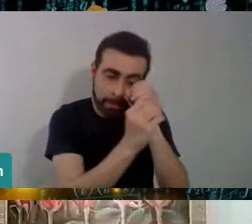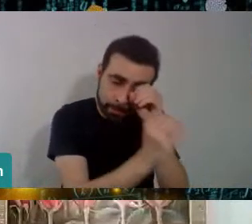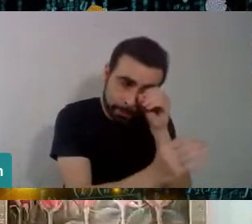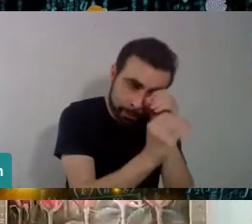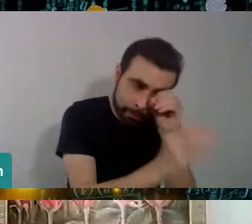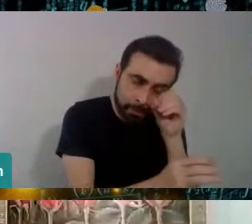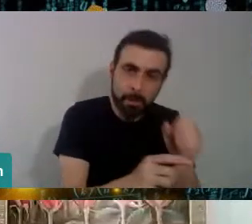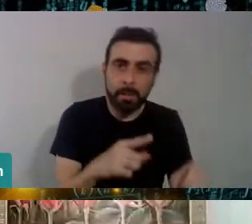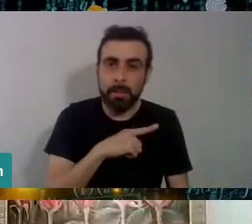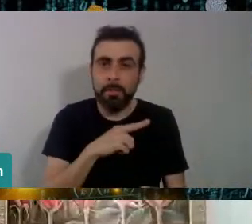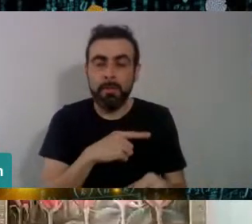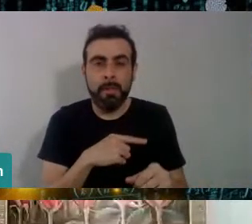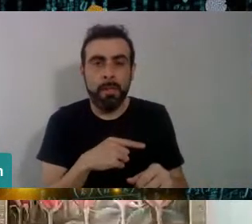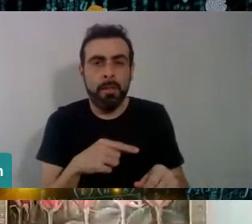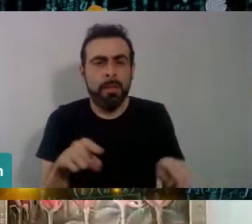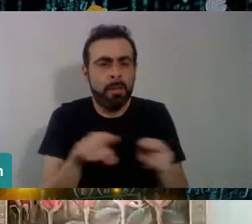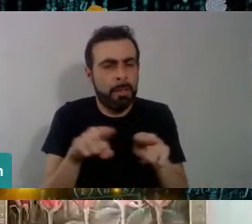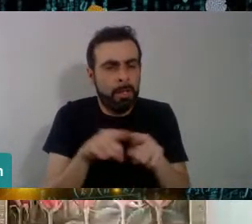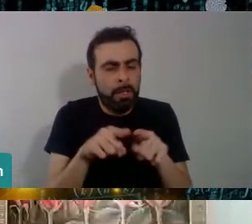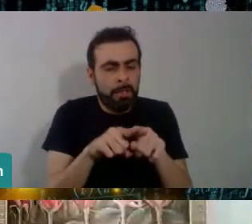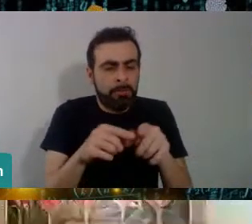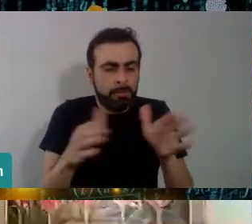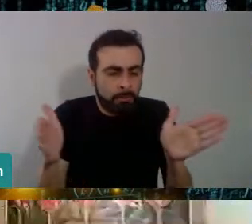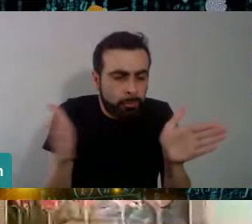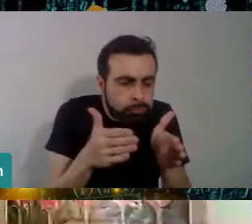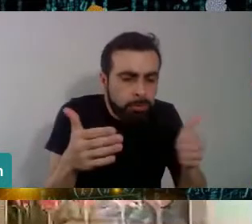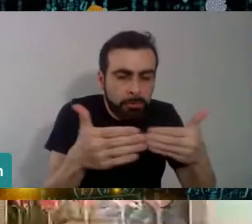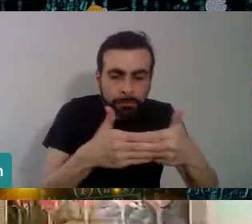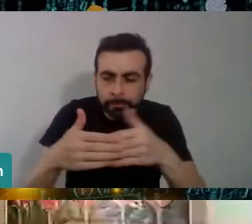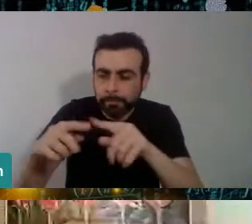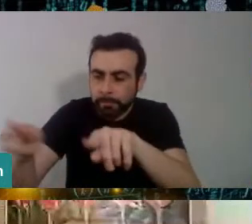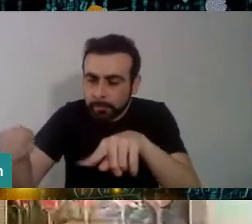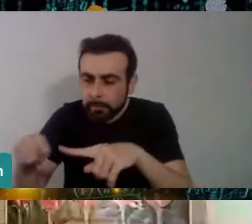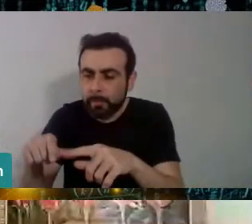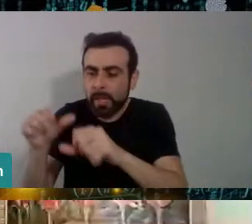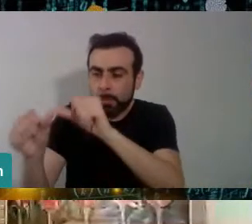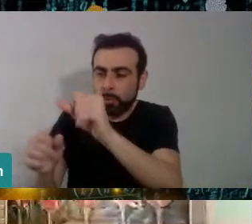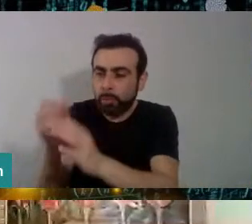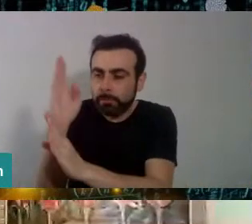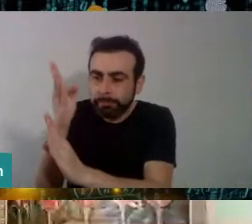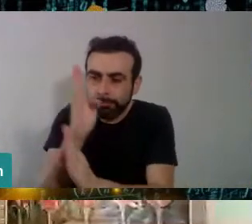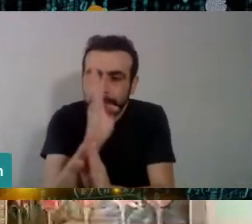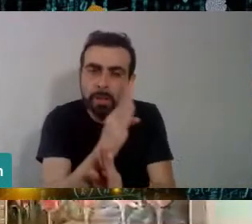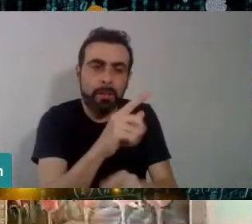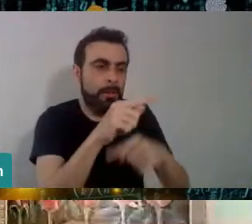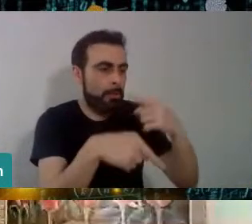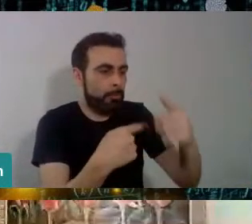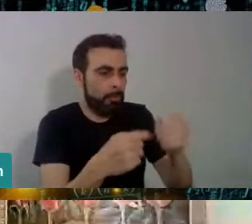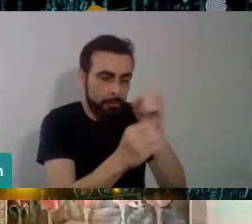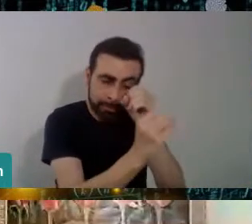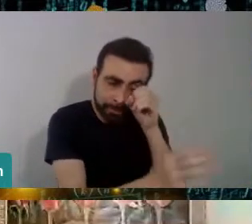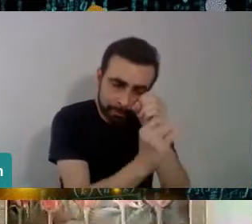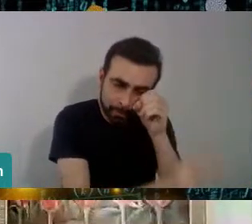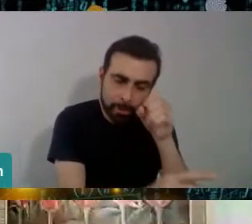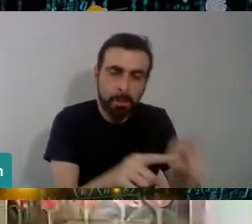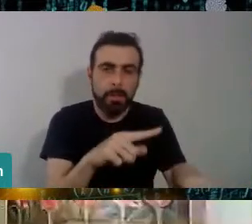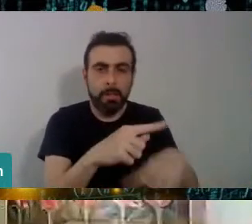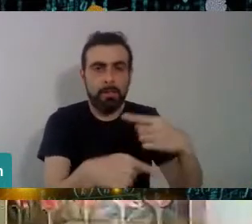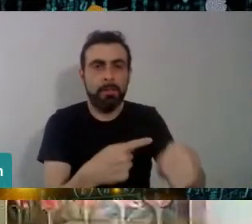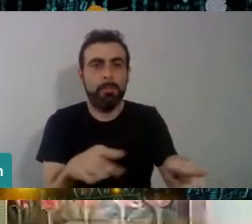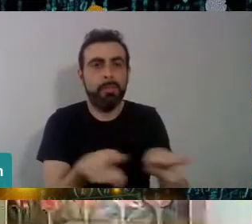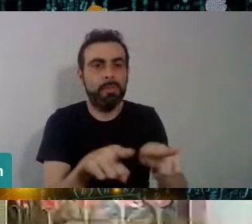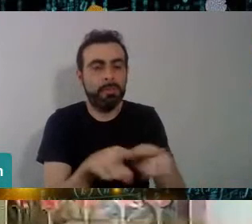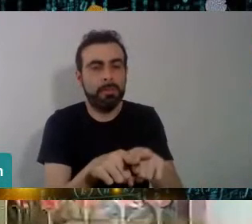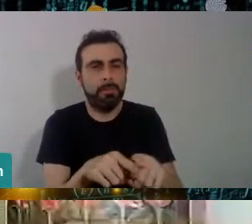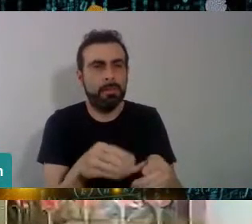alguns pátios internos que tinha ali, transformou numa biblioteca, em laboratório. Então, foi feito um